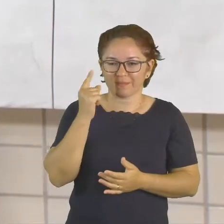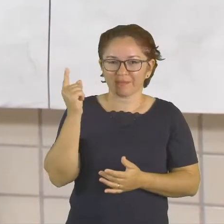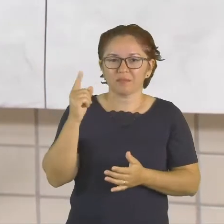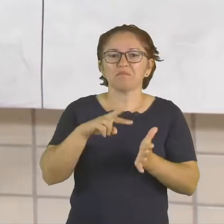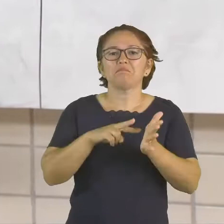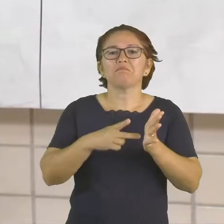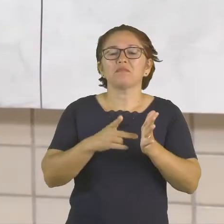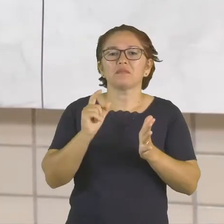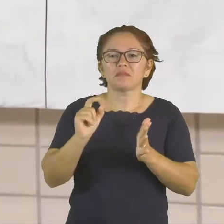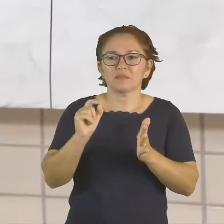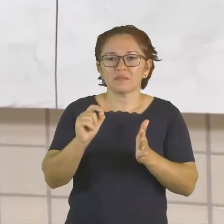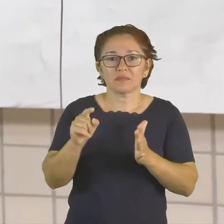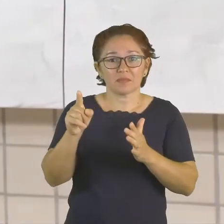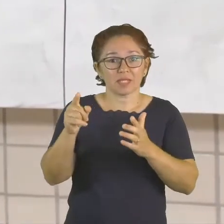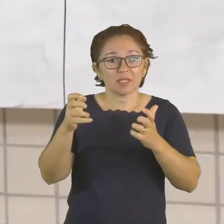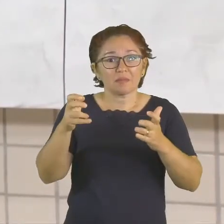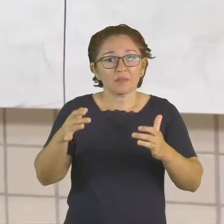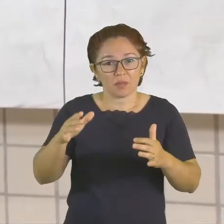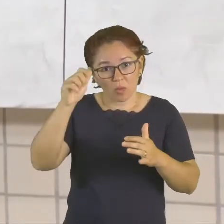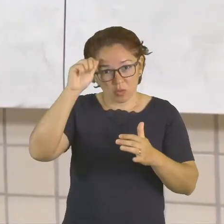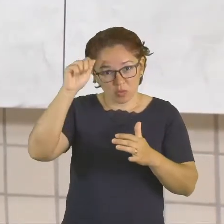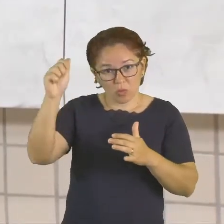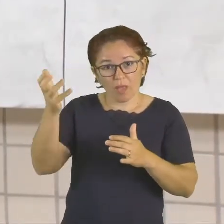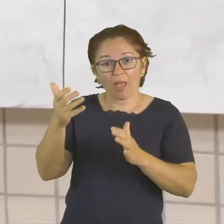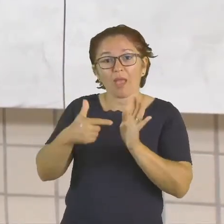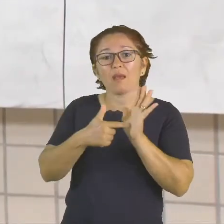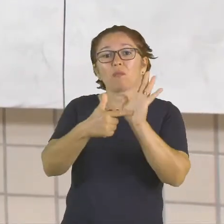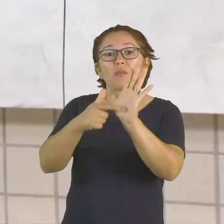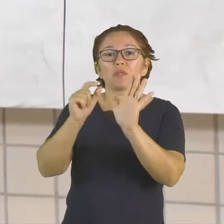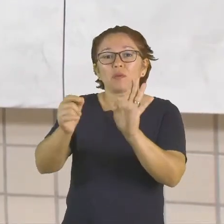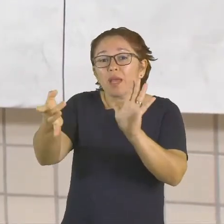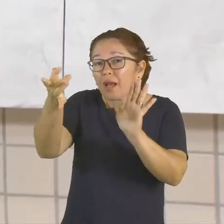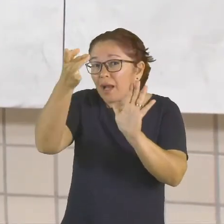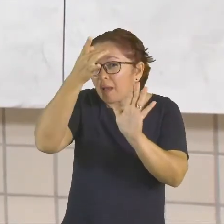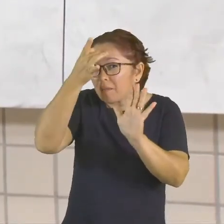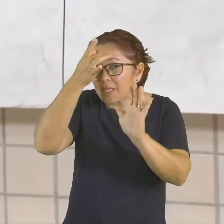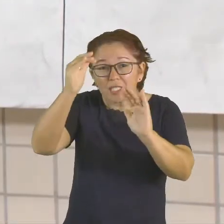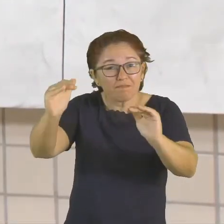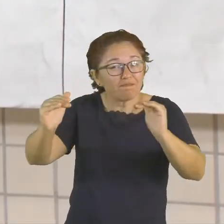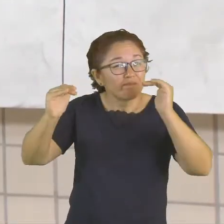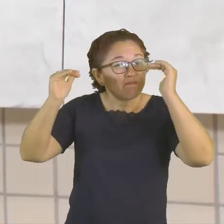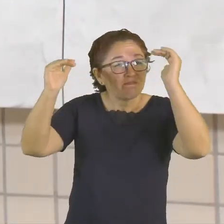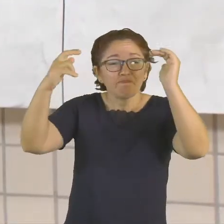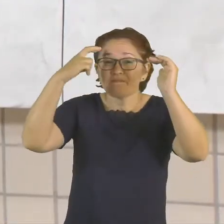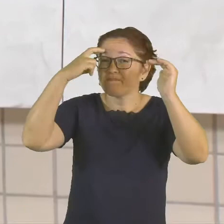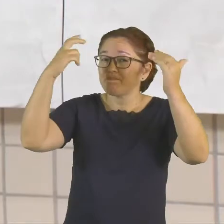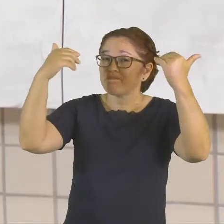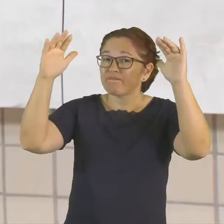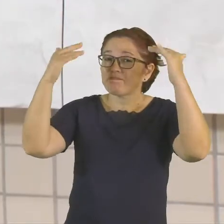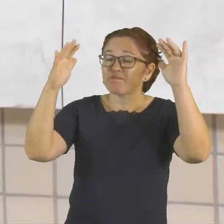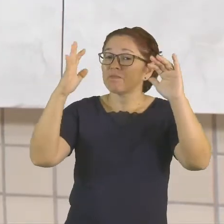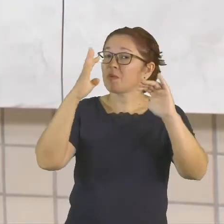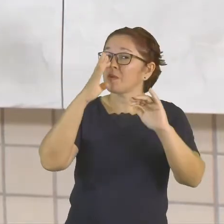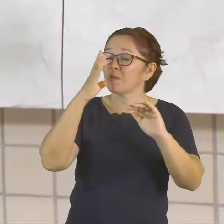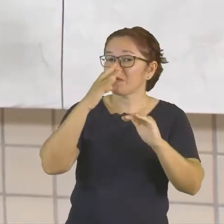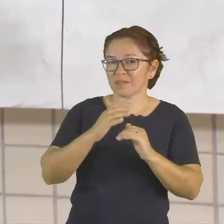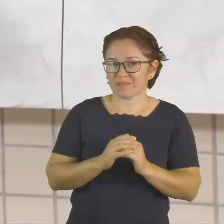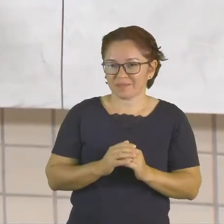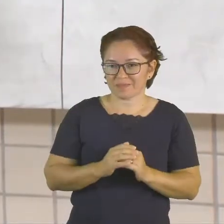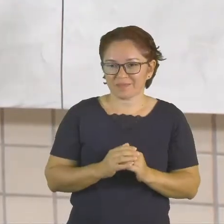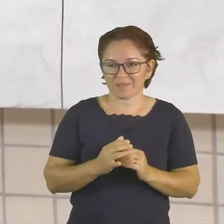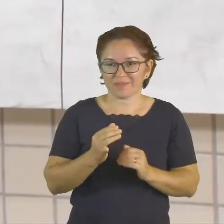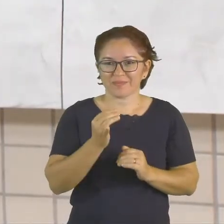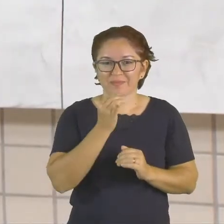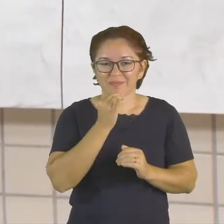a grandiosidade da mente do ser humano. Nós temos uma palavra, se você pegar extremamente, você pensa em uma palavra